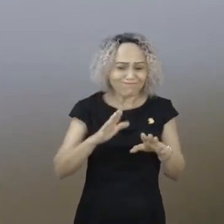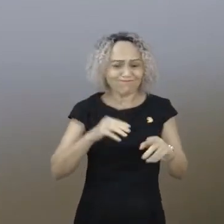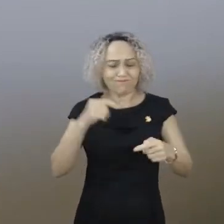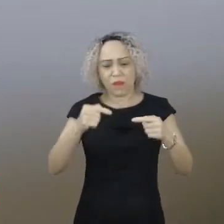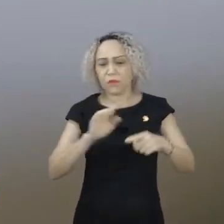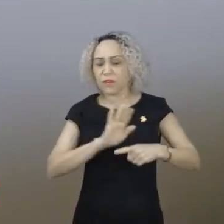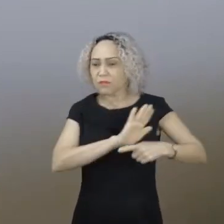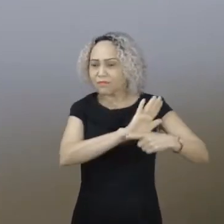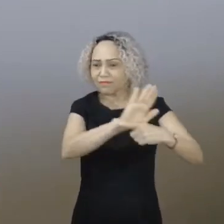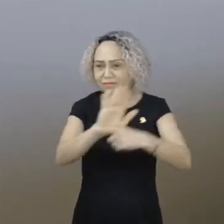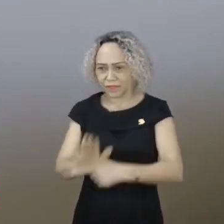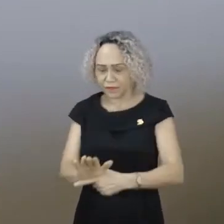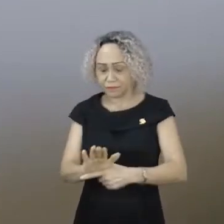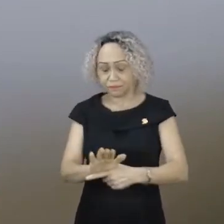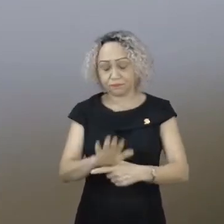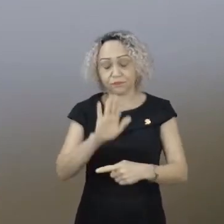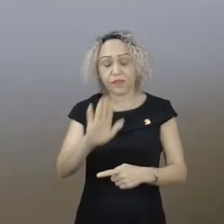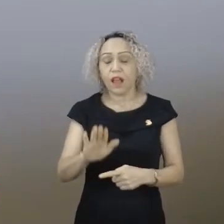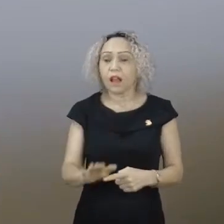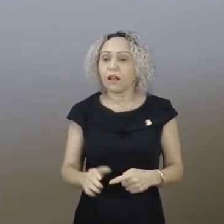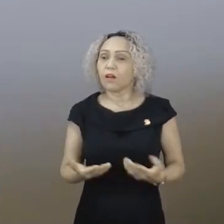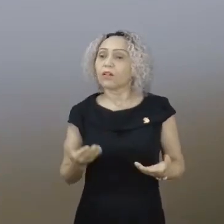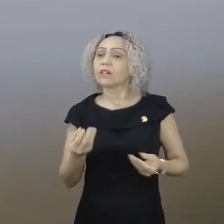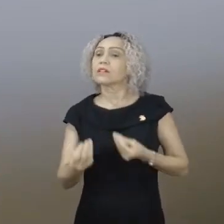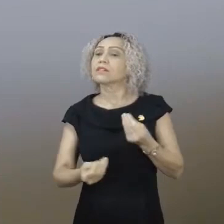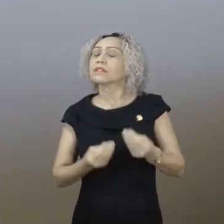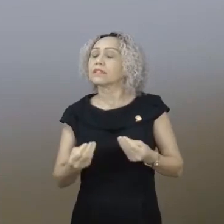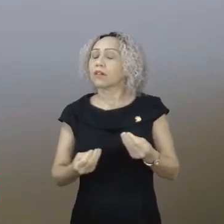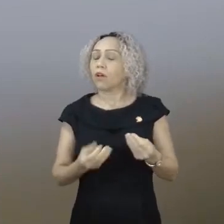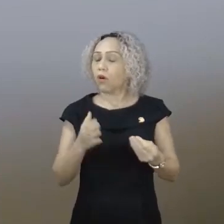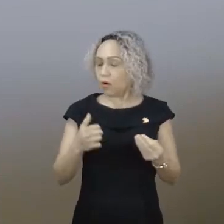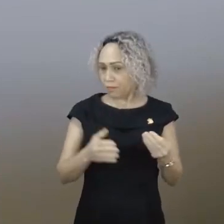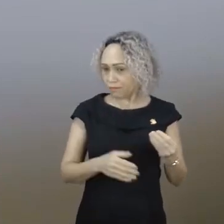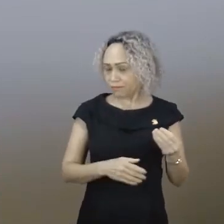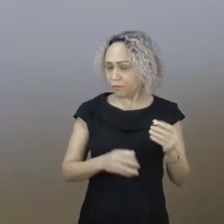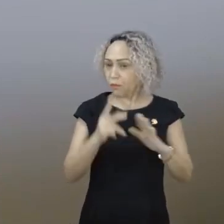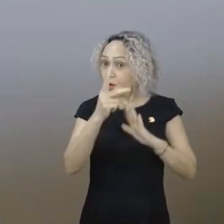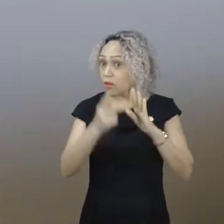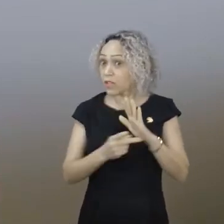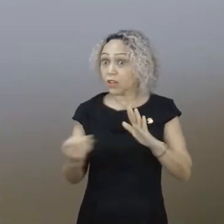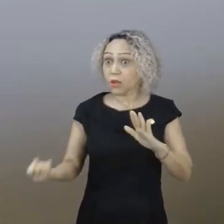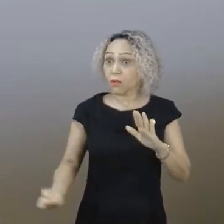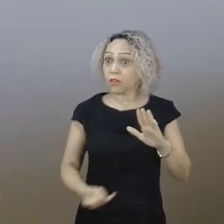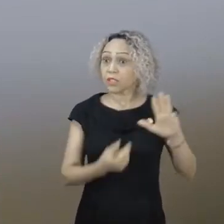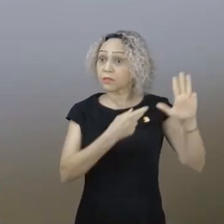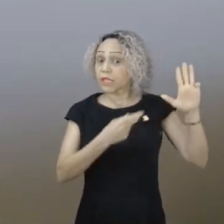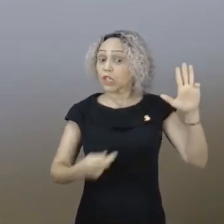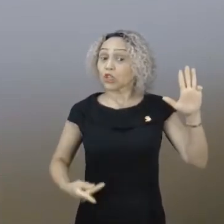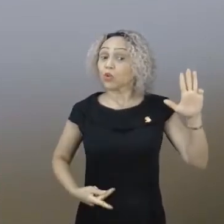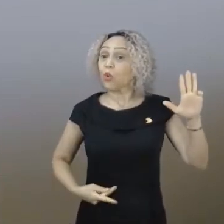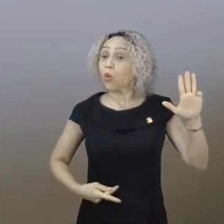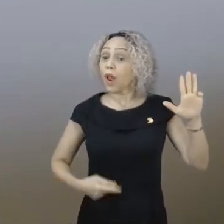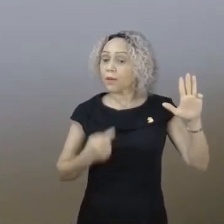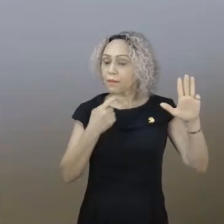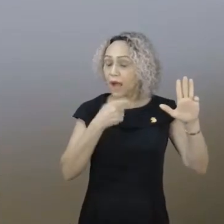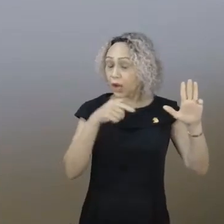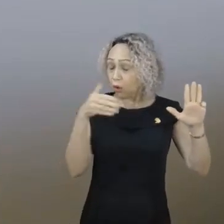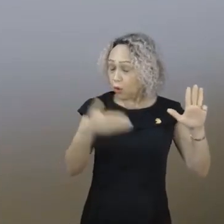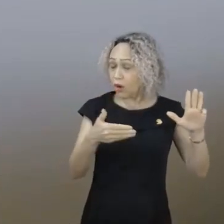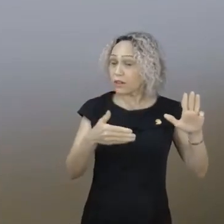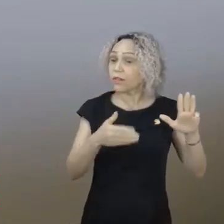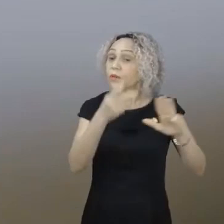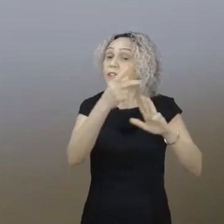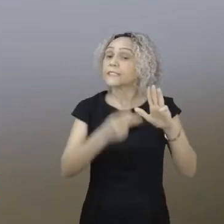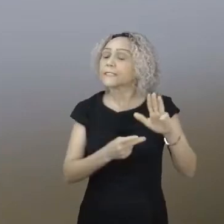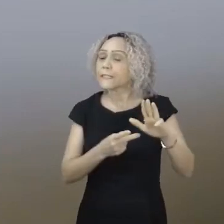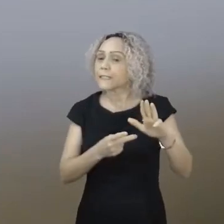a política de homem e mulher na mesma função, o mesmo salário. Isso também veio